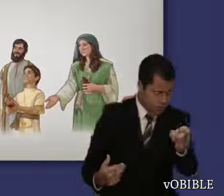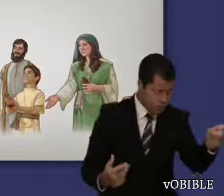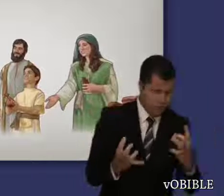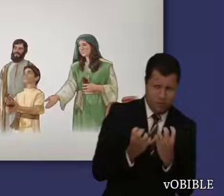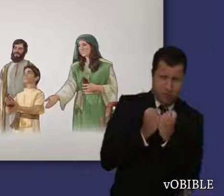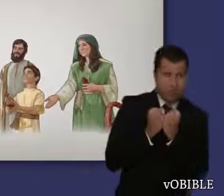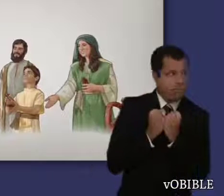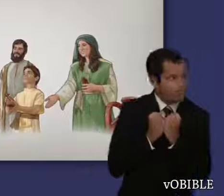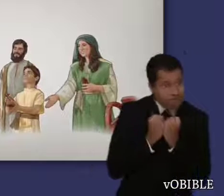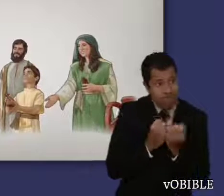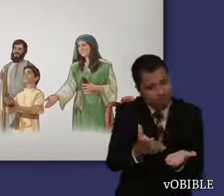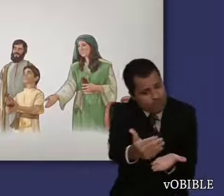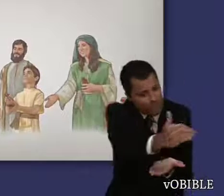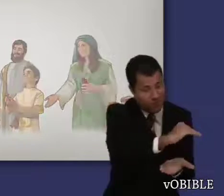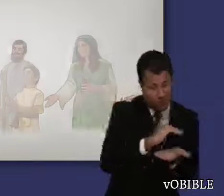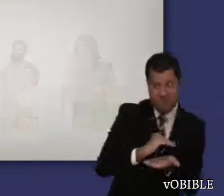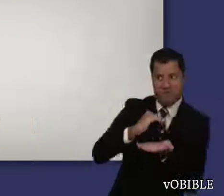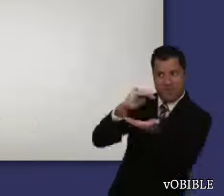passando necessidade.